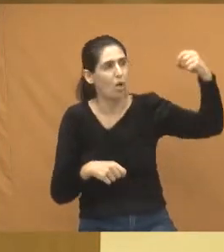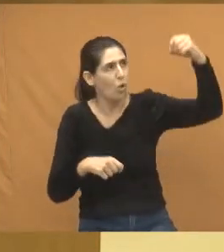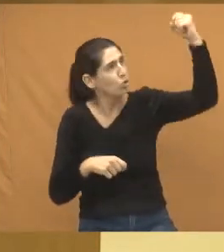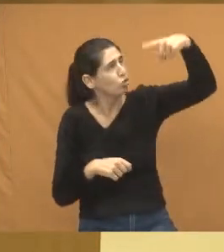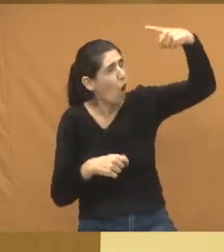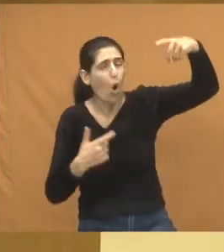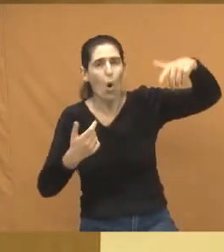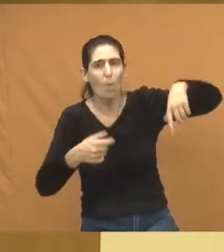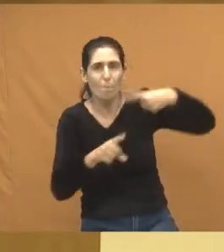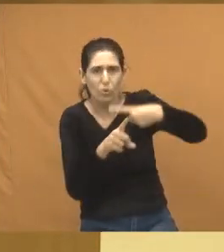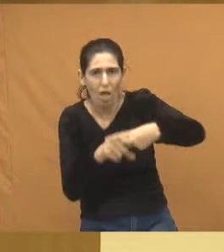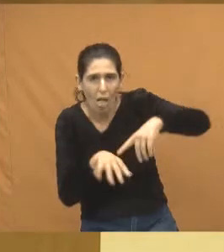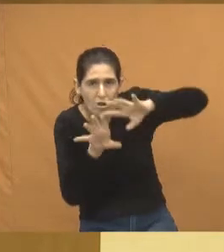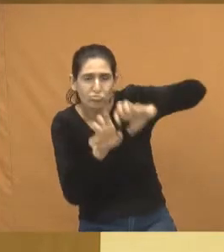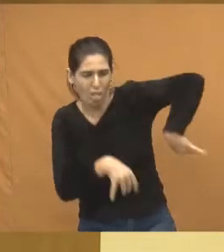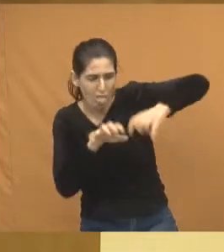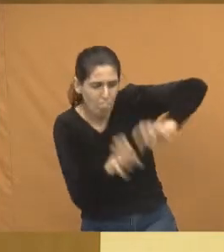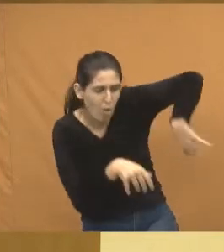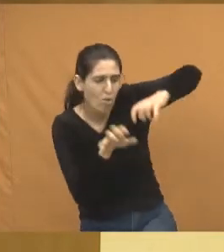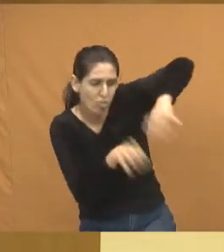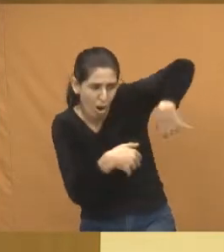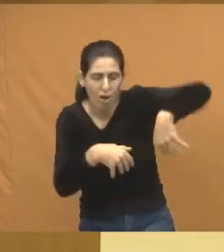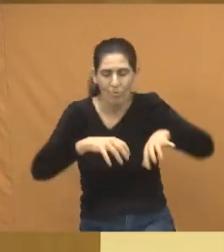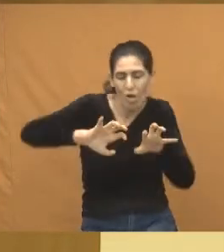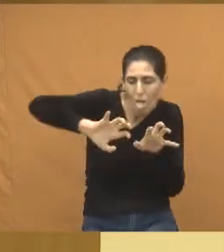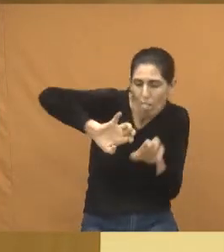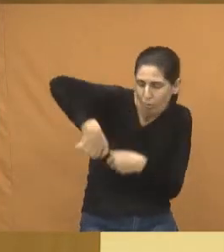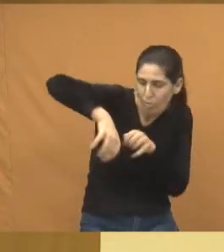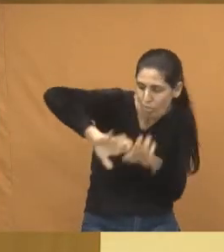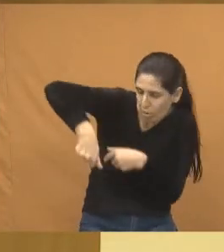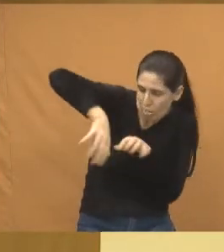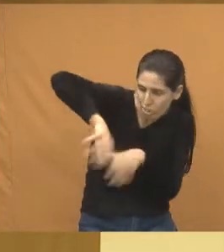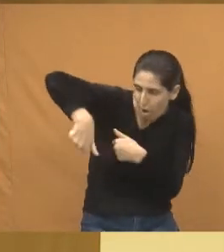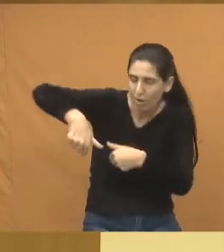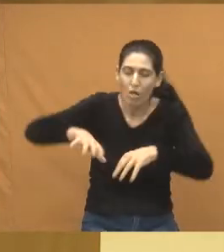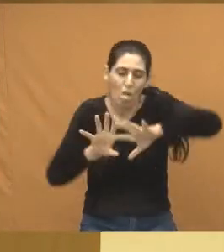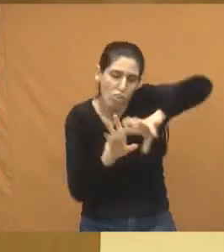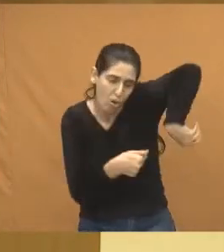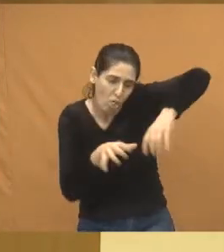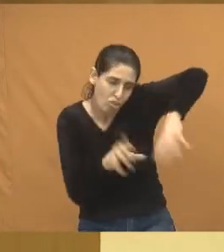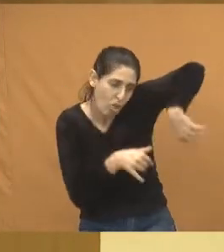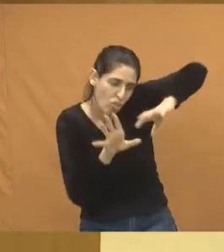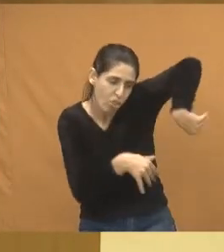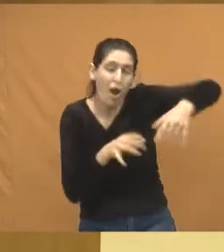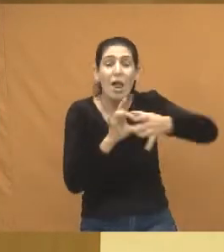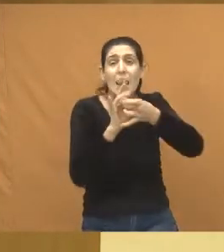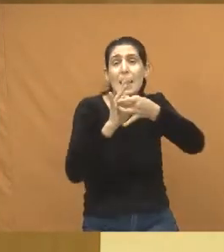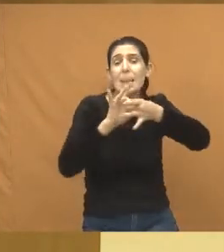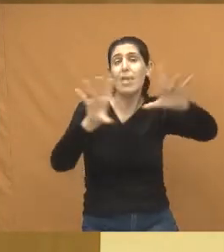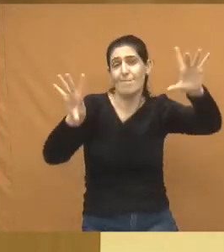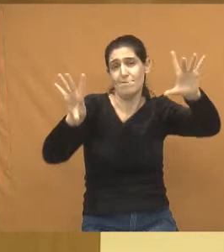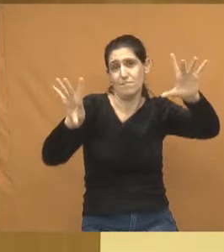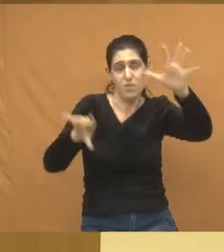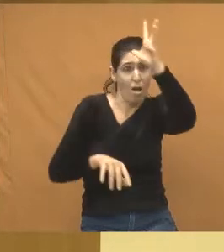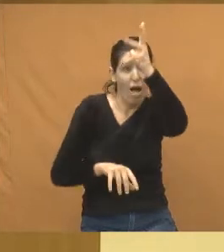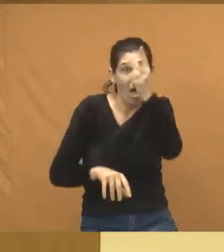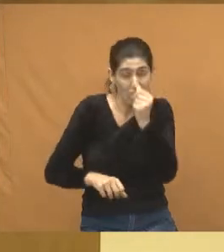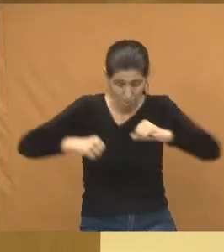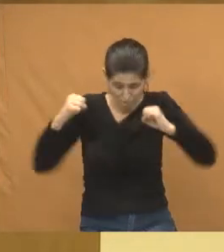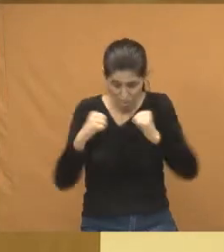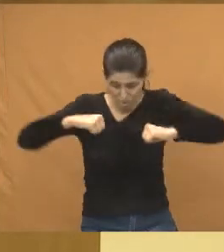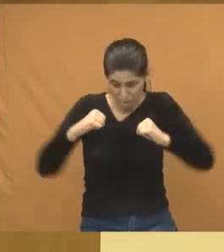senão não acaba não sendo eficiente, né? Então essa emenda também eu acredito que vem aí contemplar com o anseio de vocês também